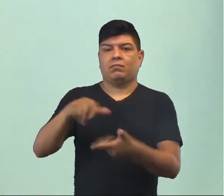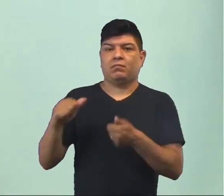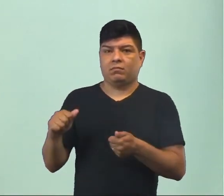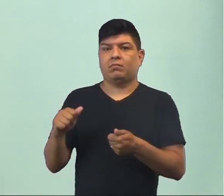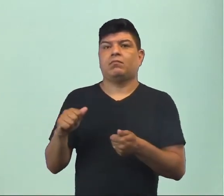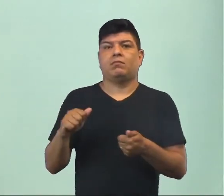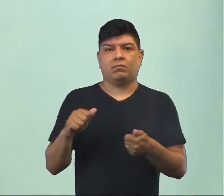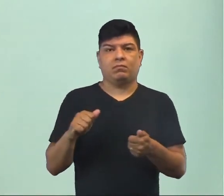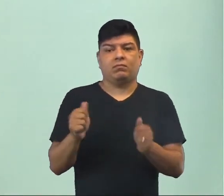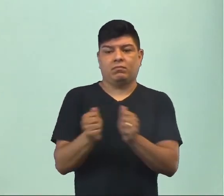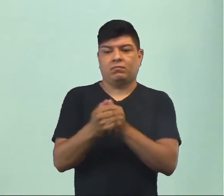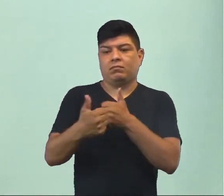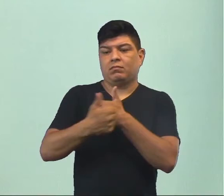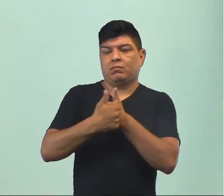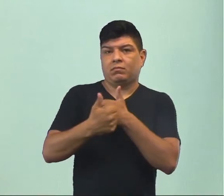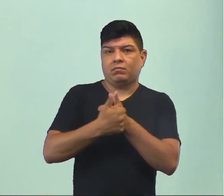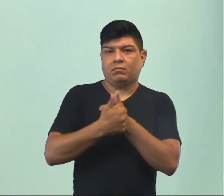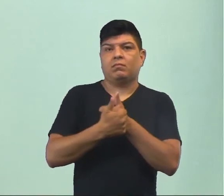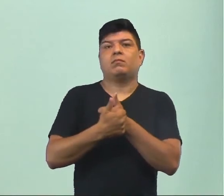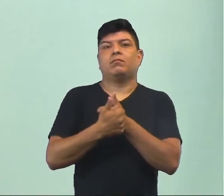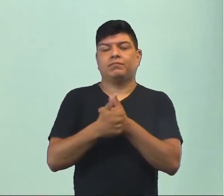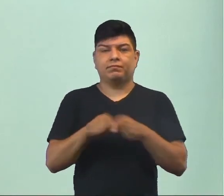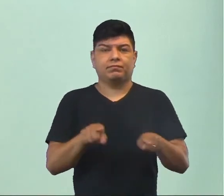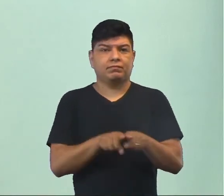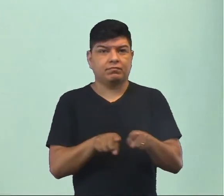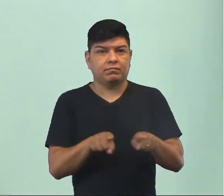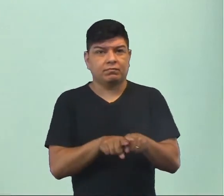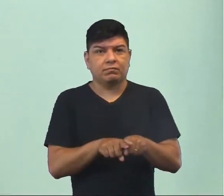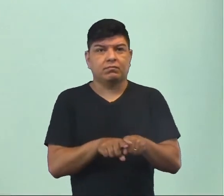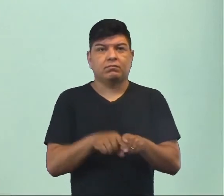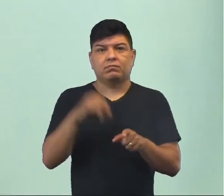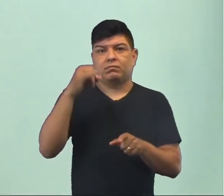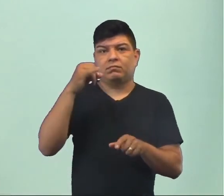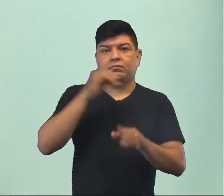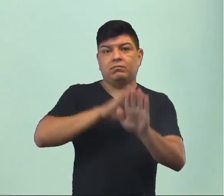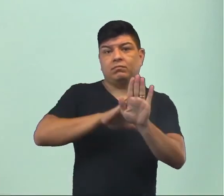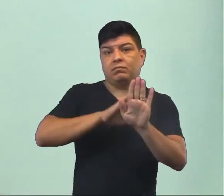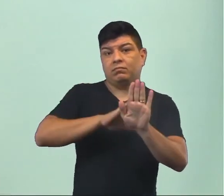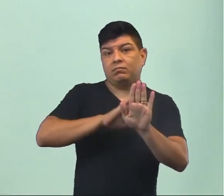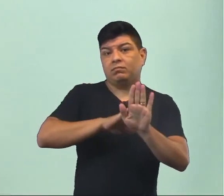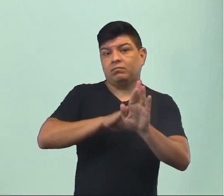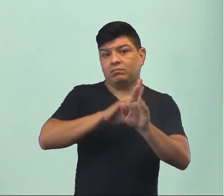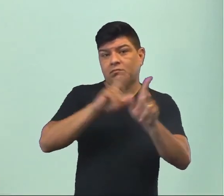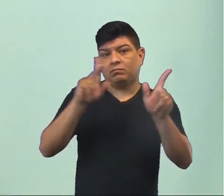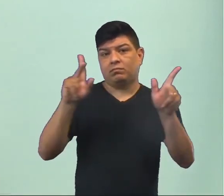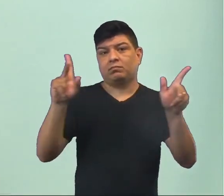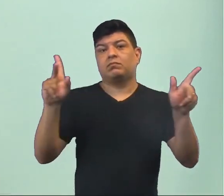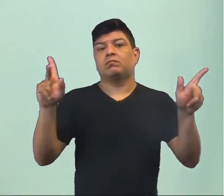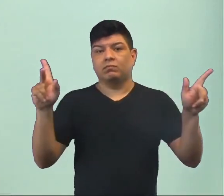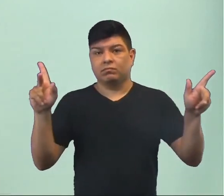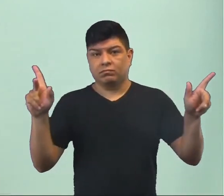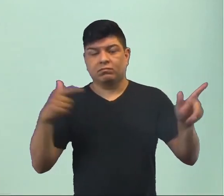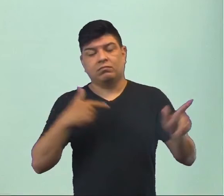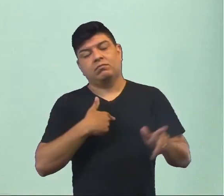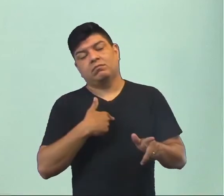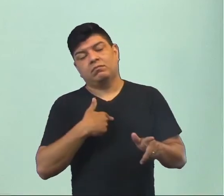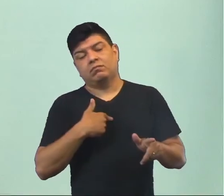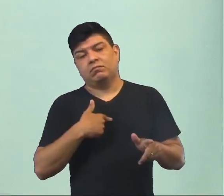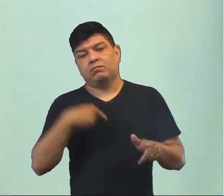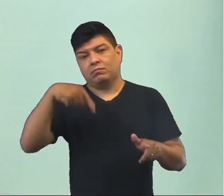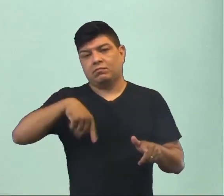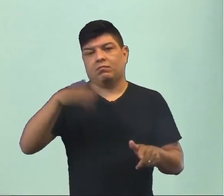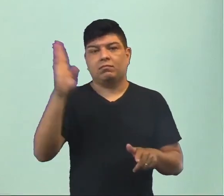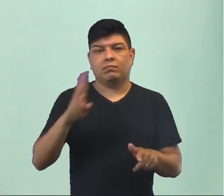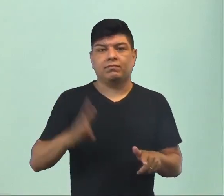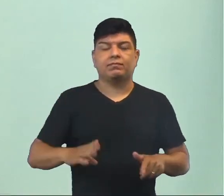lado dos aliados, que compactuavam de uma ideologia completamente diferente, né, da que o Getúlio estava implantando no